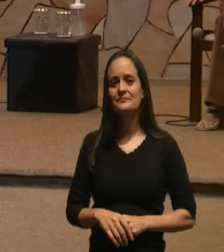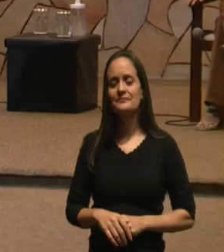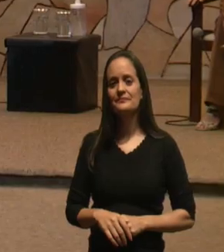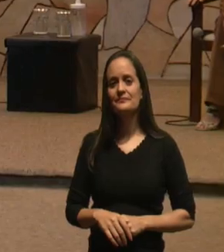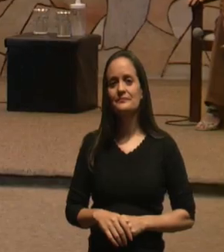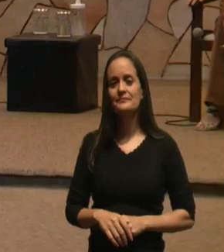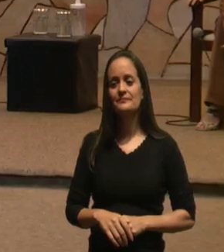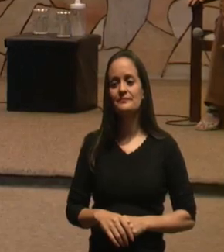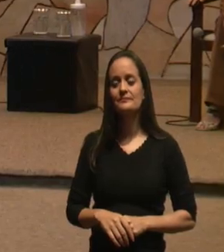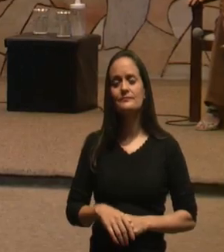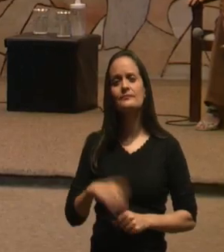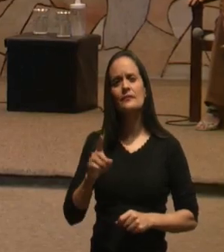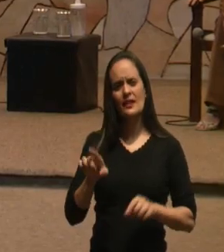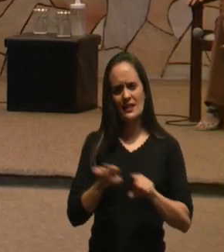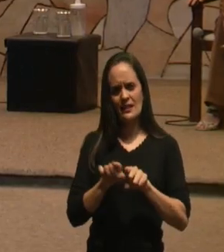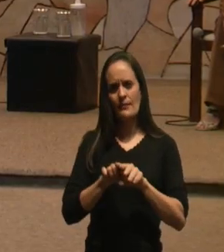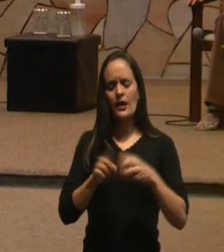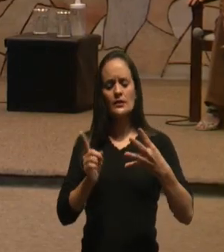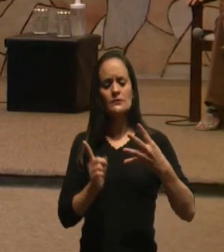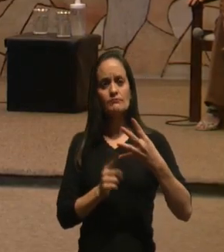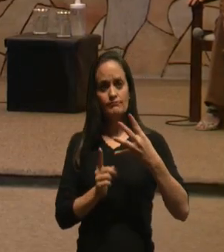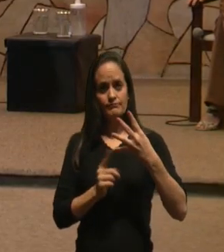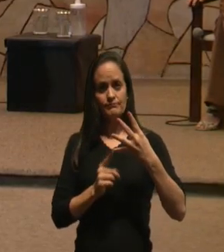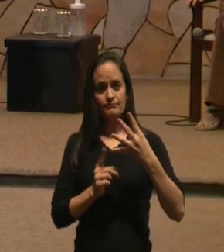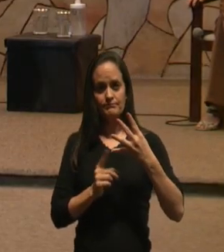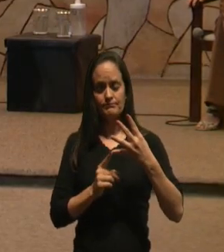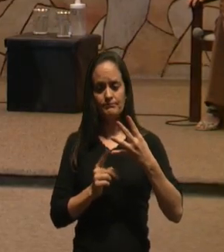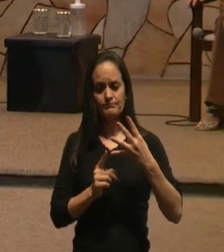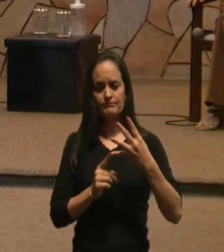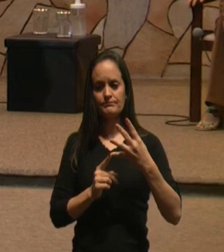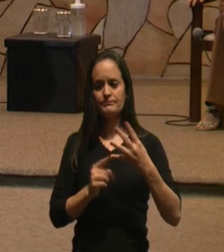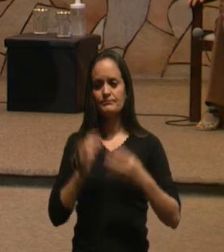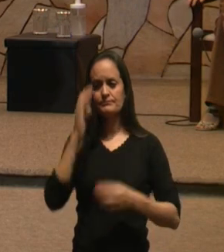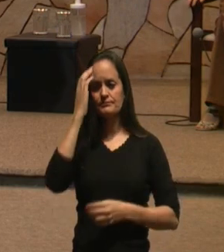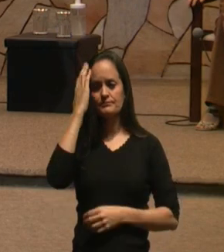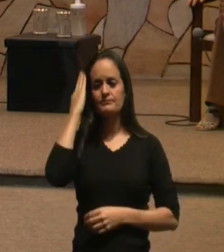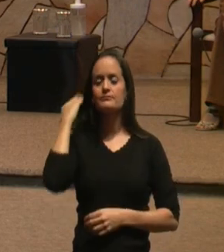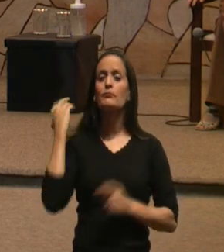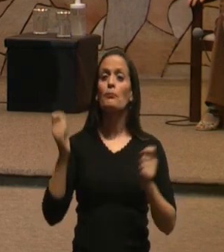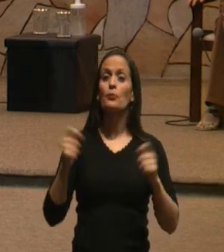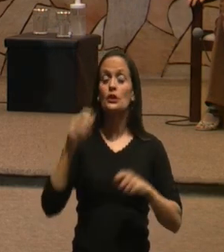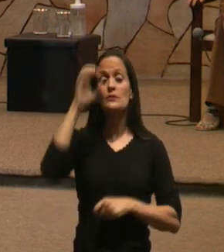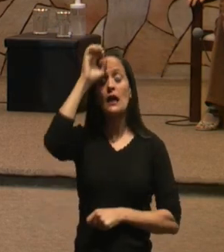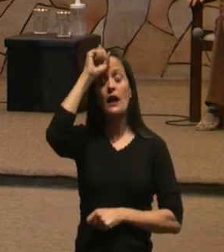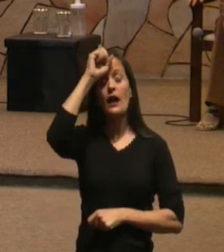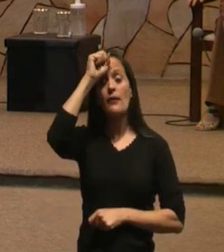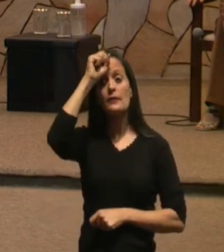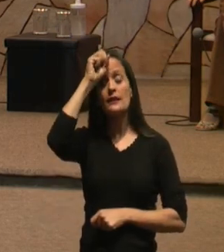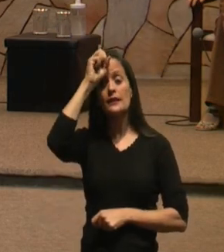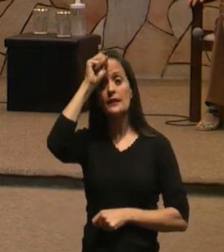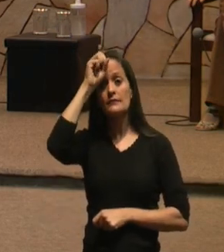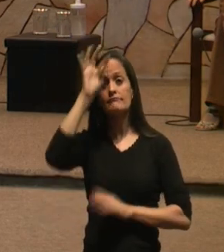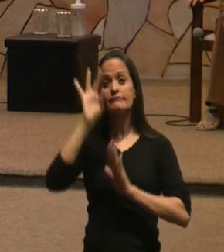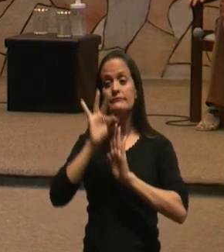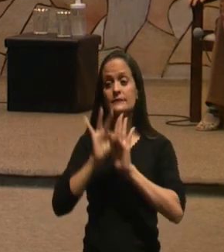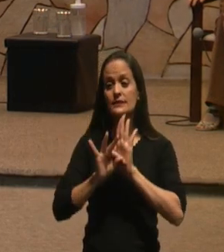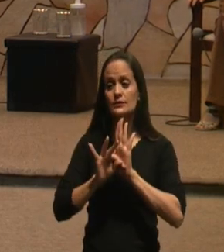E há mais uma quarta e última lição aqui, pastor Jair, que nós podemos aprender nesse texto tão precioso. Minha querida